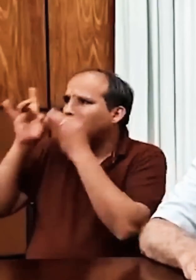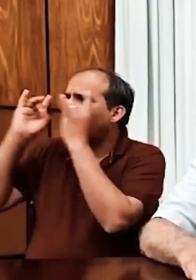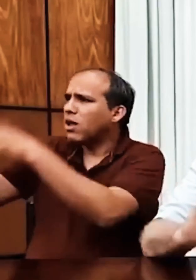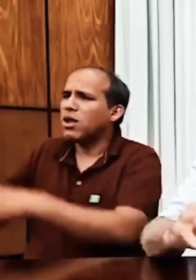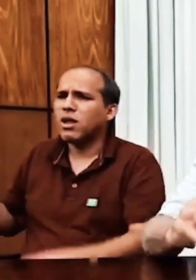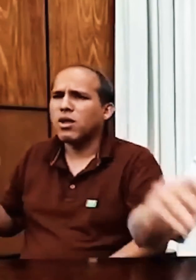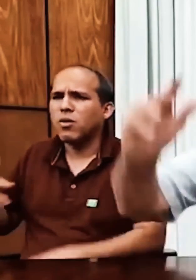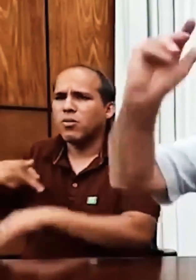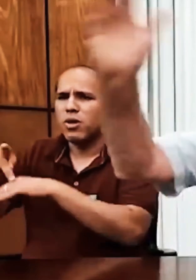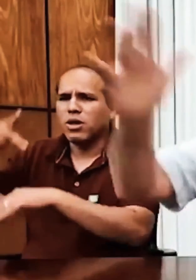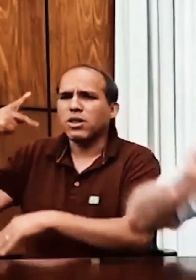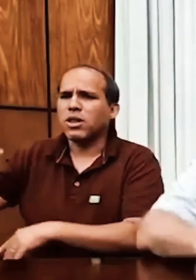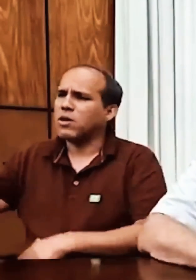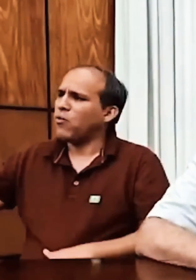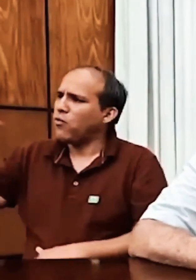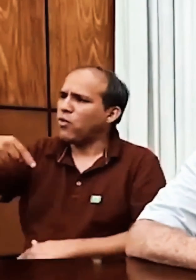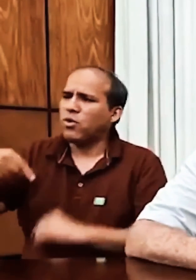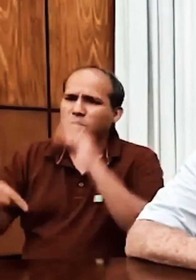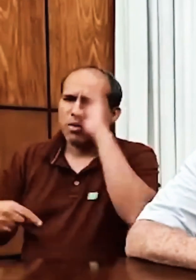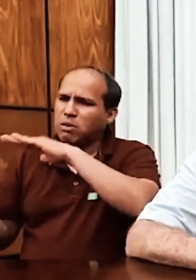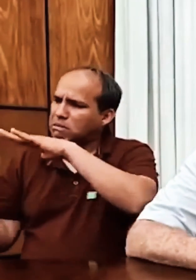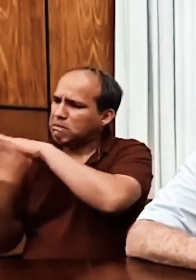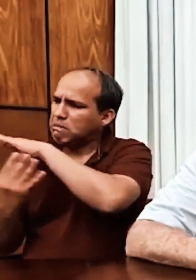cá. Muitas deixaram os pais lá.